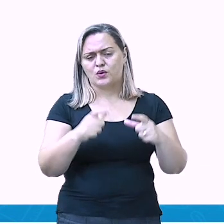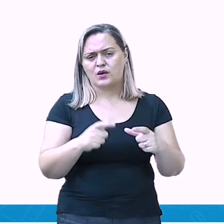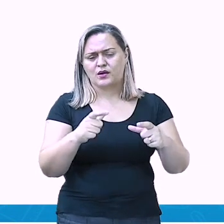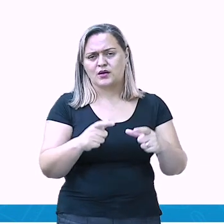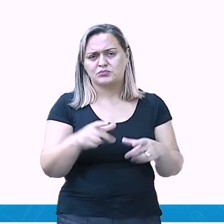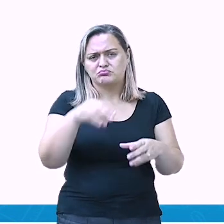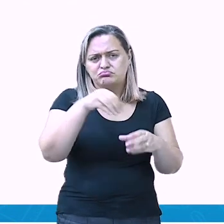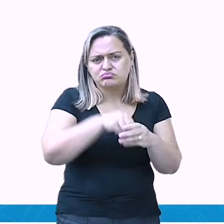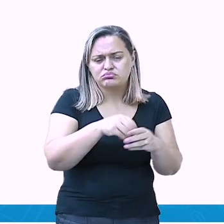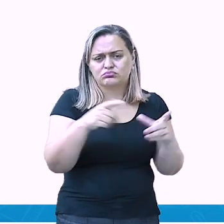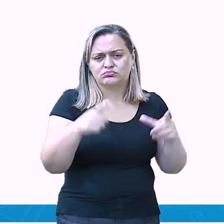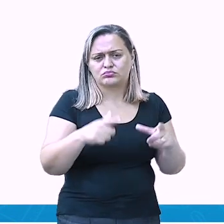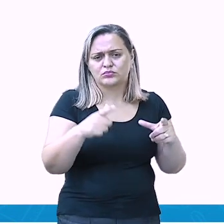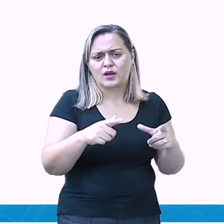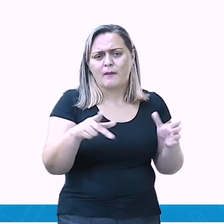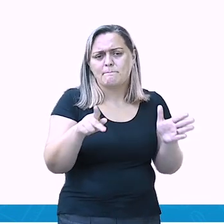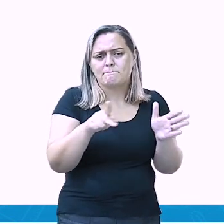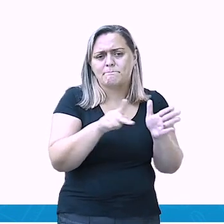não conseguimos